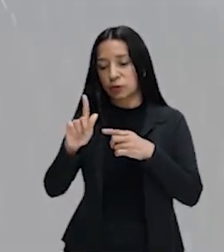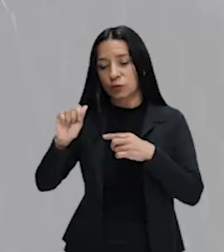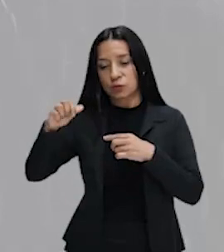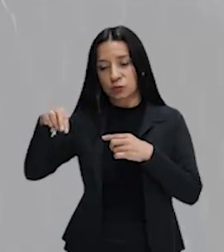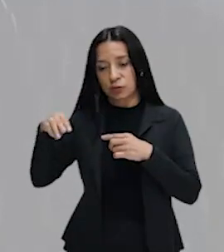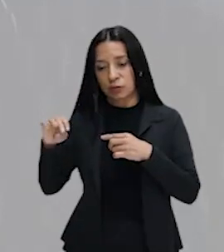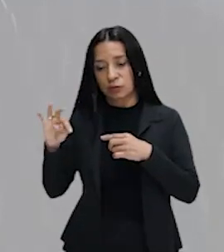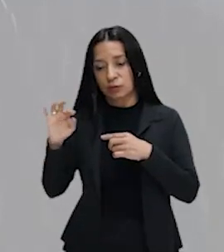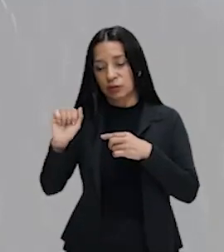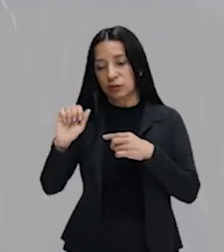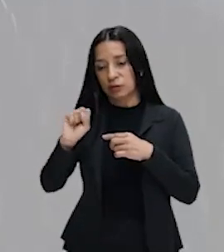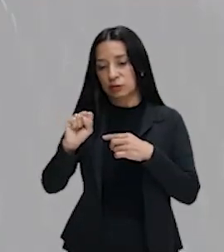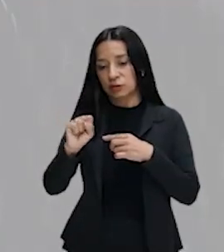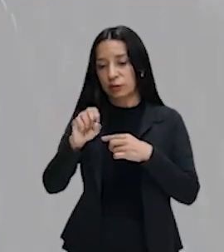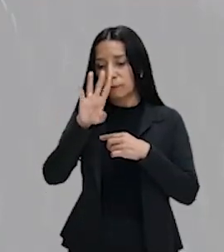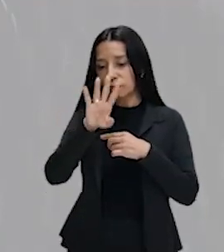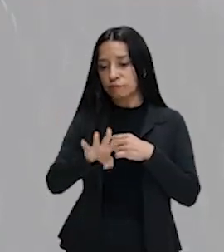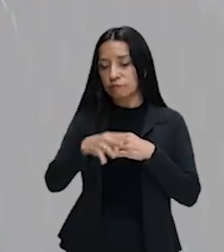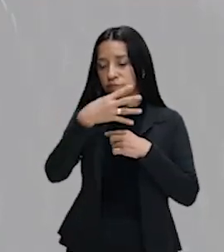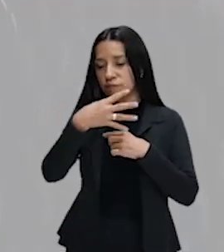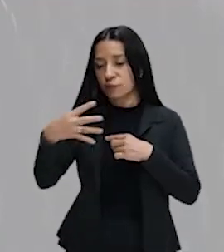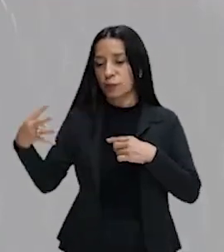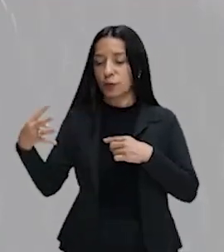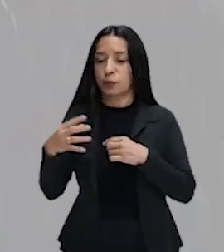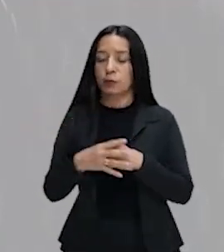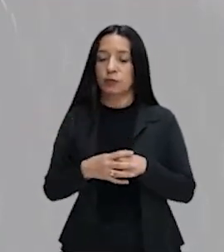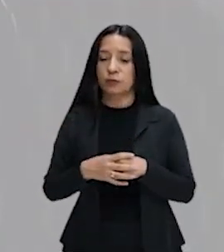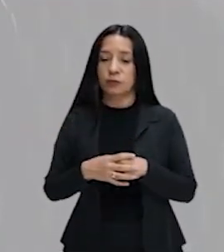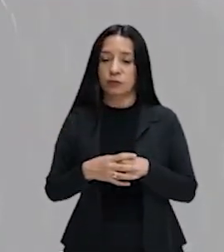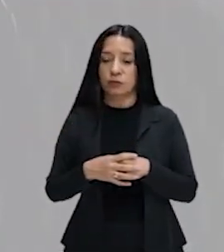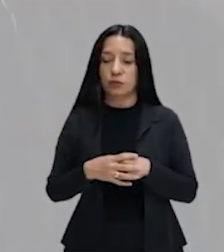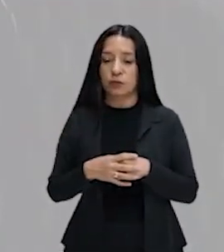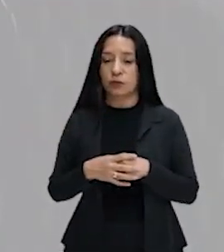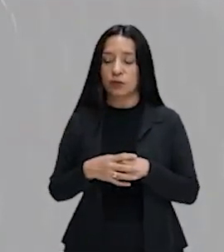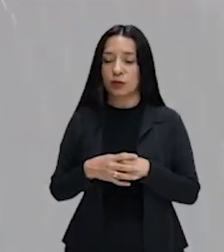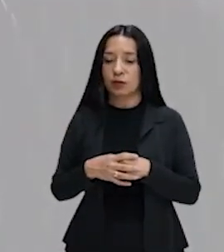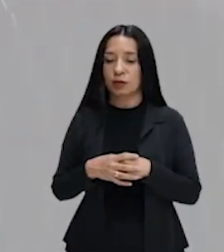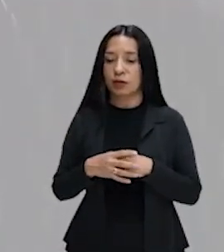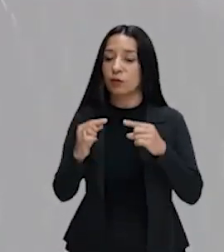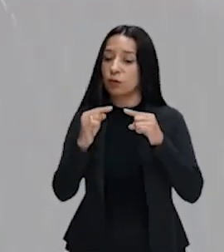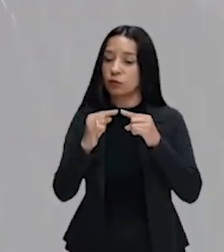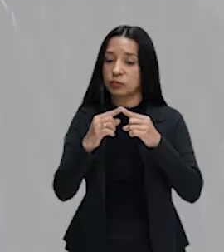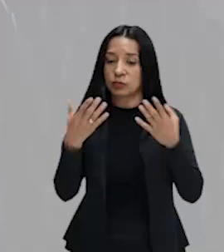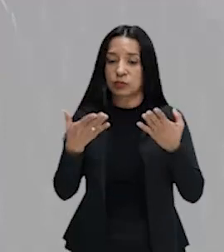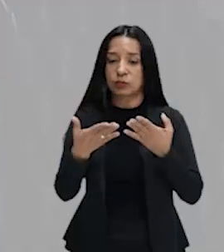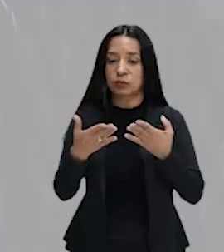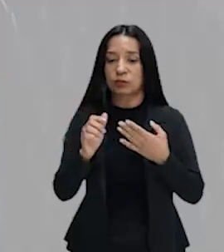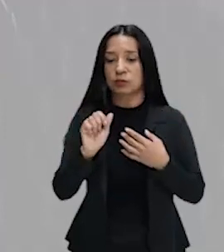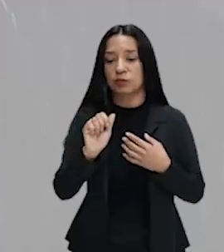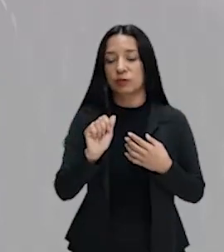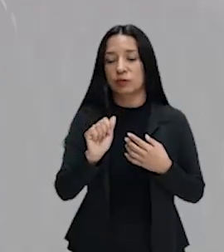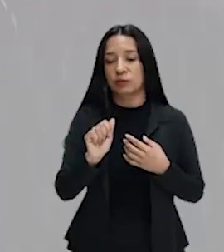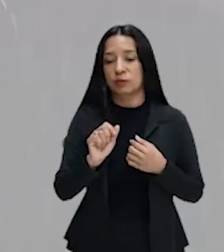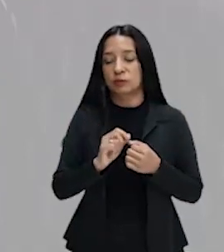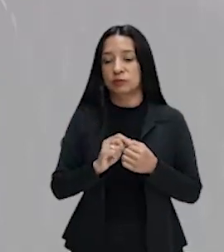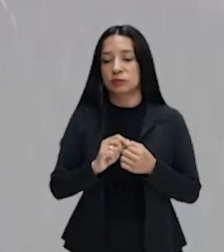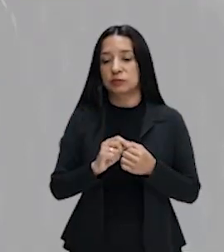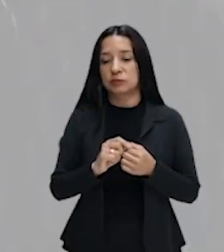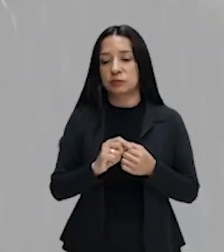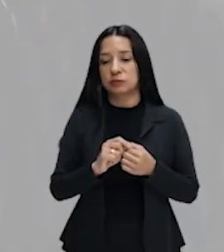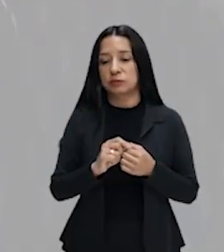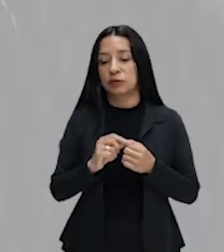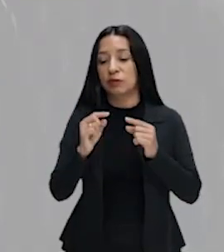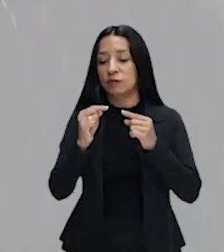linha. Vou pegar este primeiro aqui, vou cruzar com esse. Vai dar essa combinação aqui. Fazendo